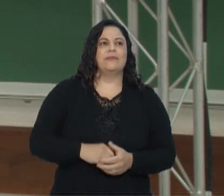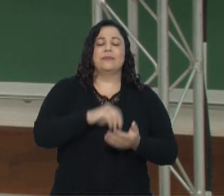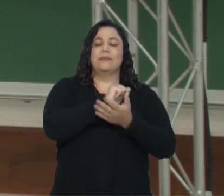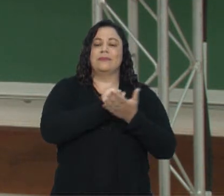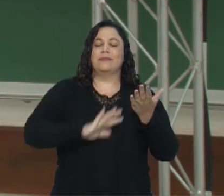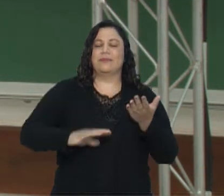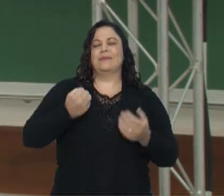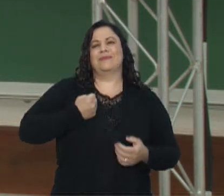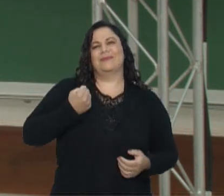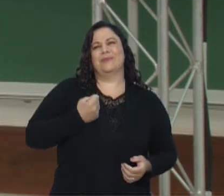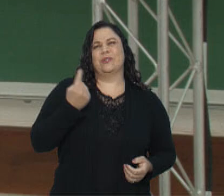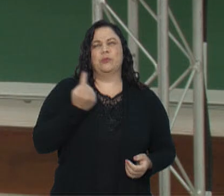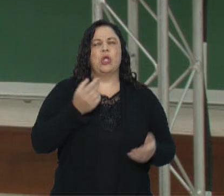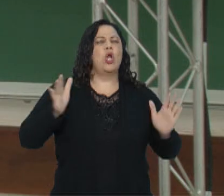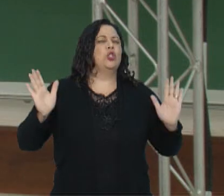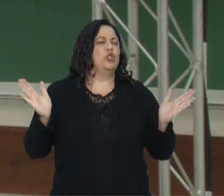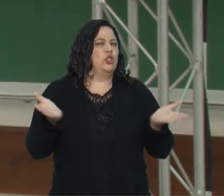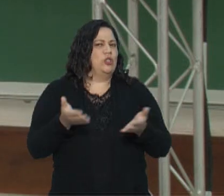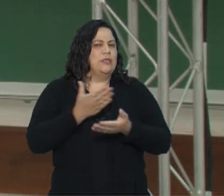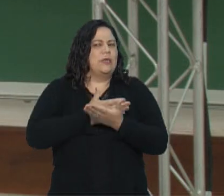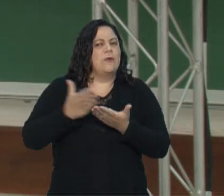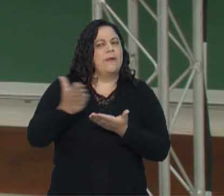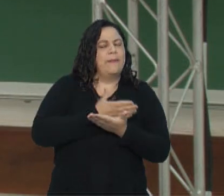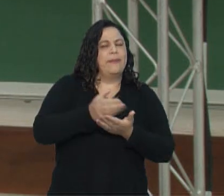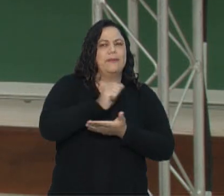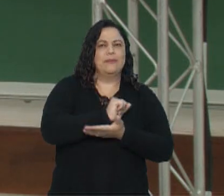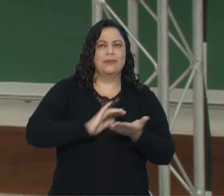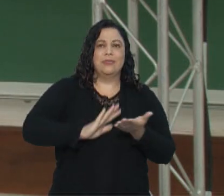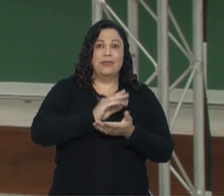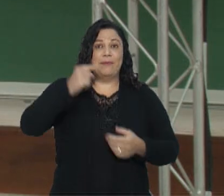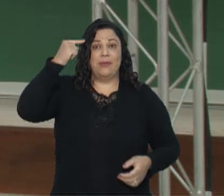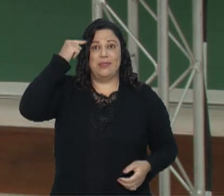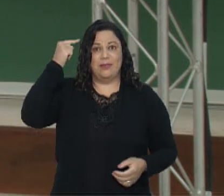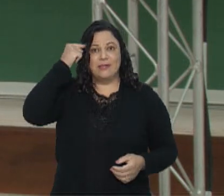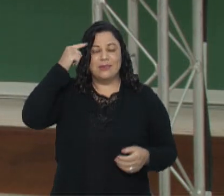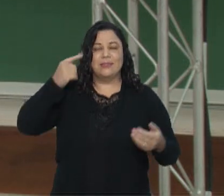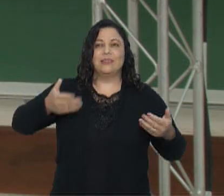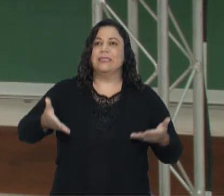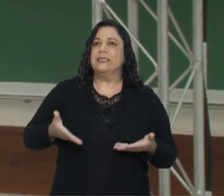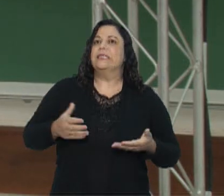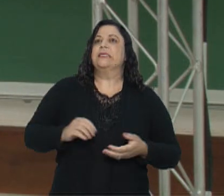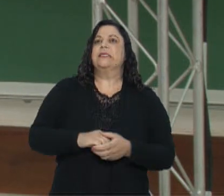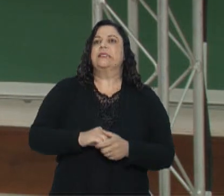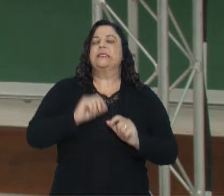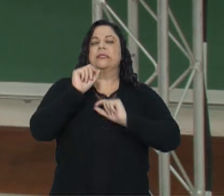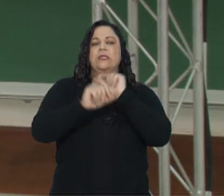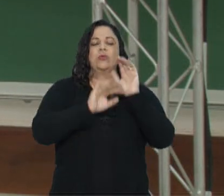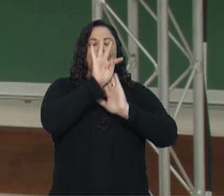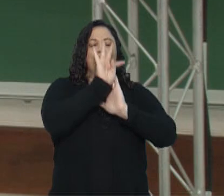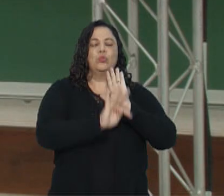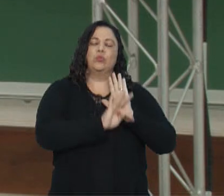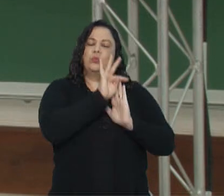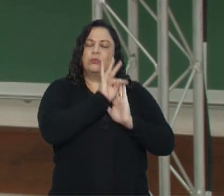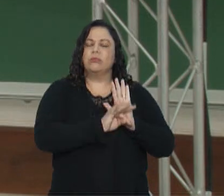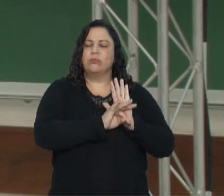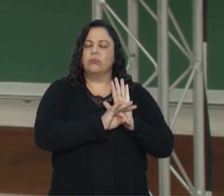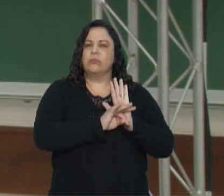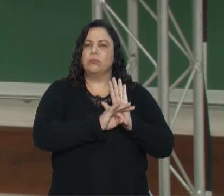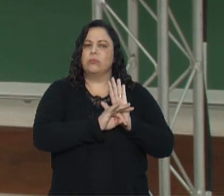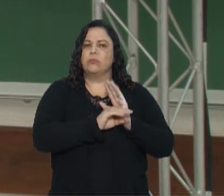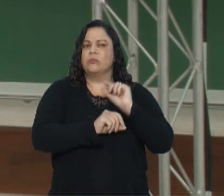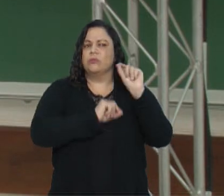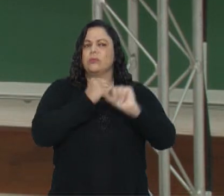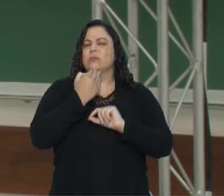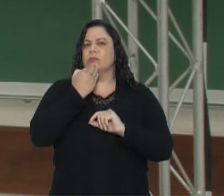Atividade 1. Vamos começar já pensando, né? Então já vamos pegar nosso textozinho ali e buscar o que está